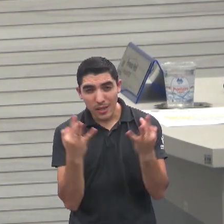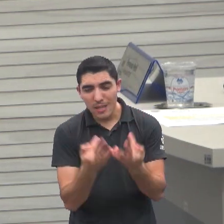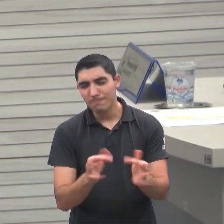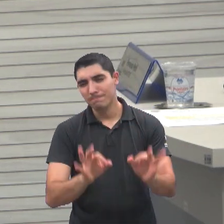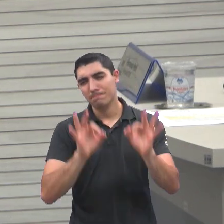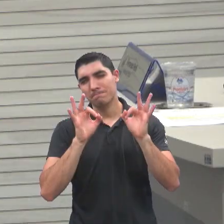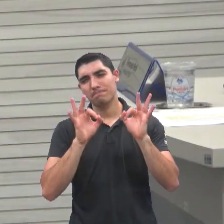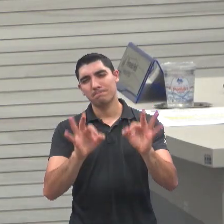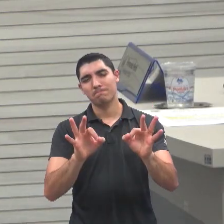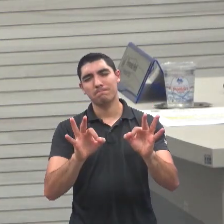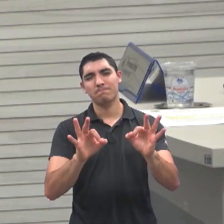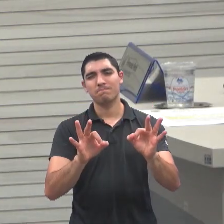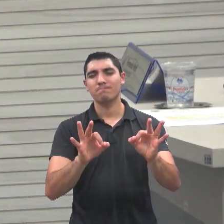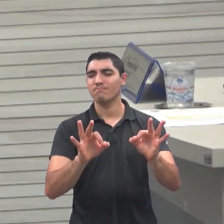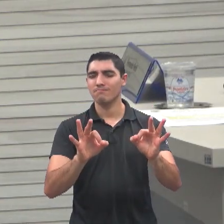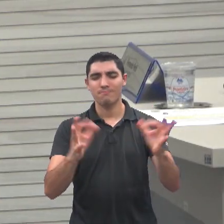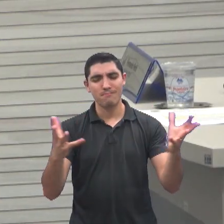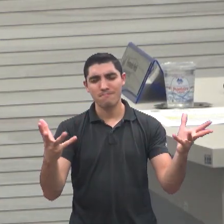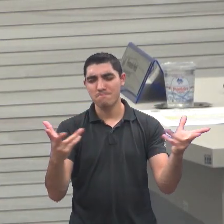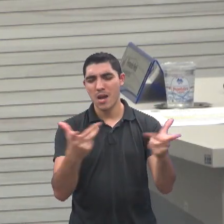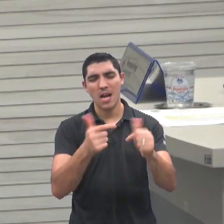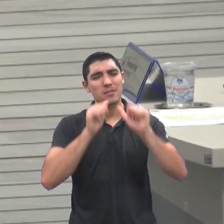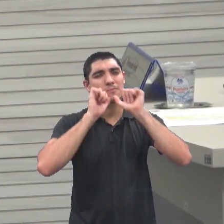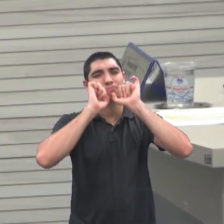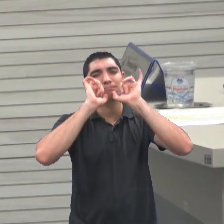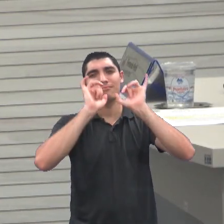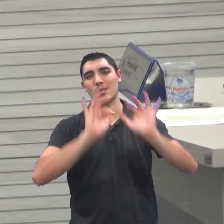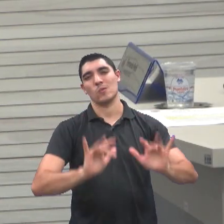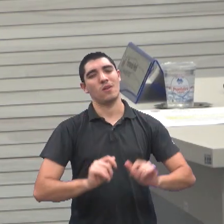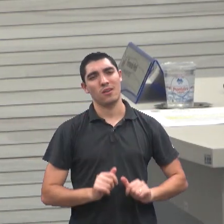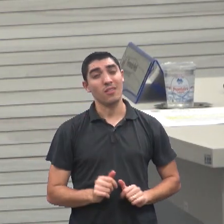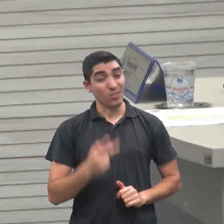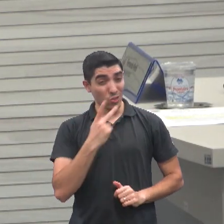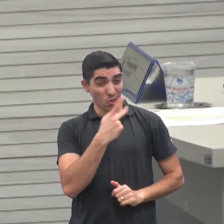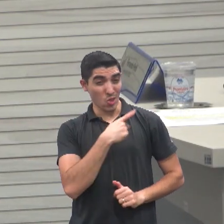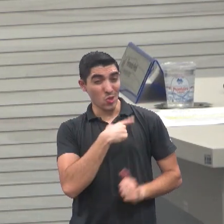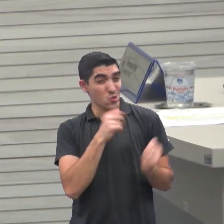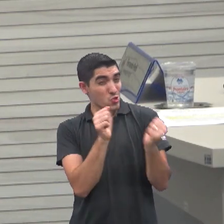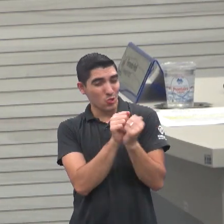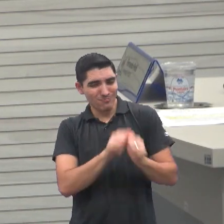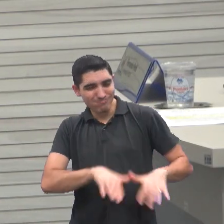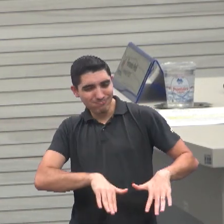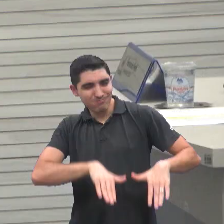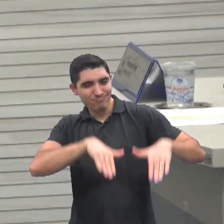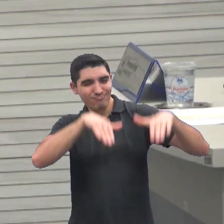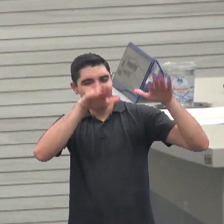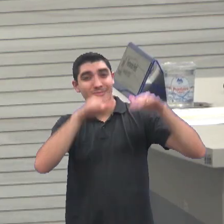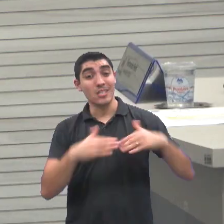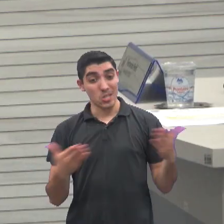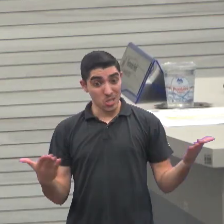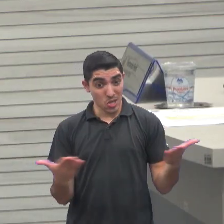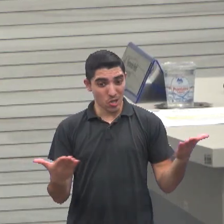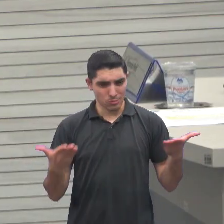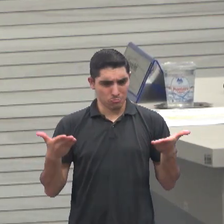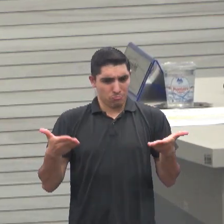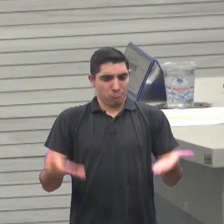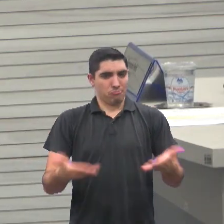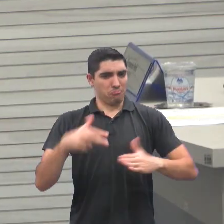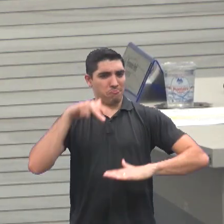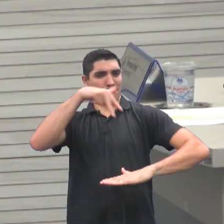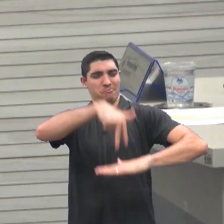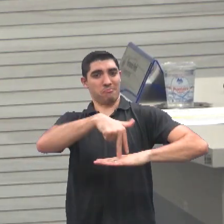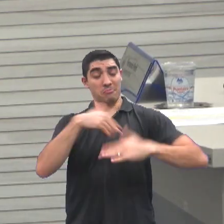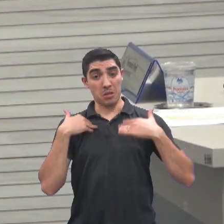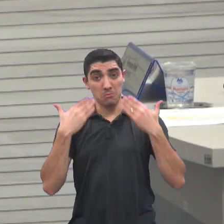uma bênção. Eu cresci na rua lá com vocês, e a gente hoje poder estar aqui e testemunhar o